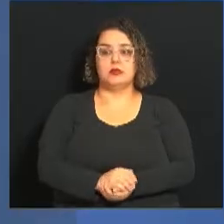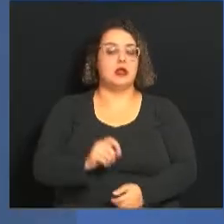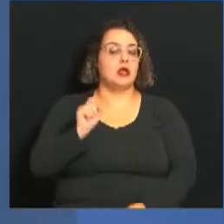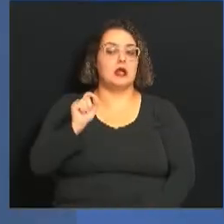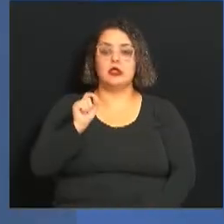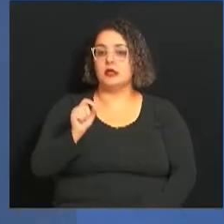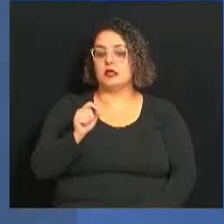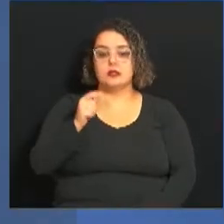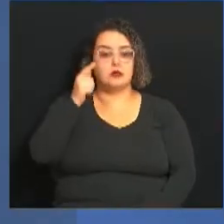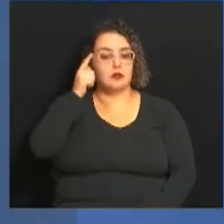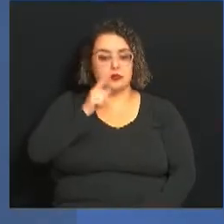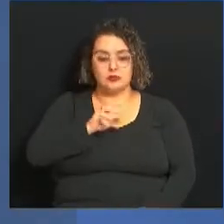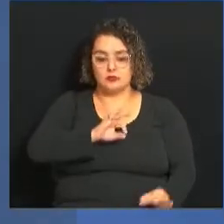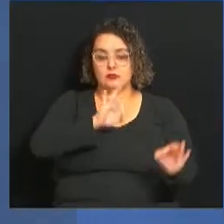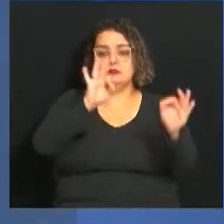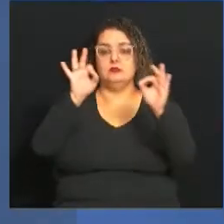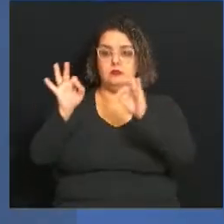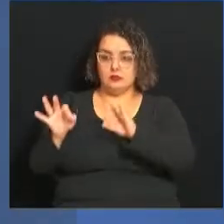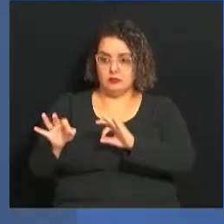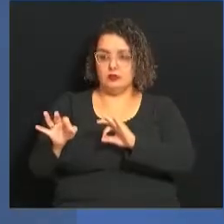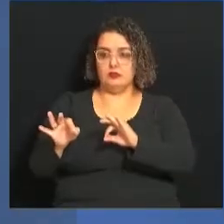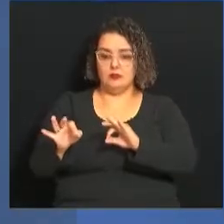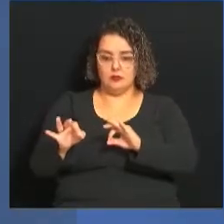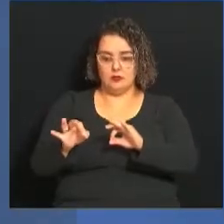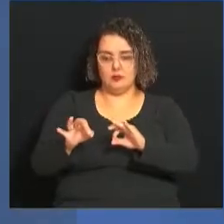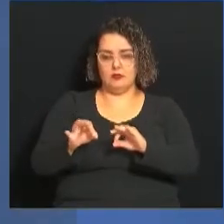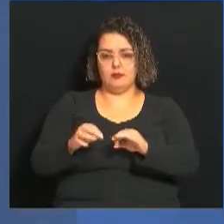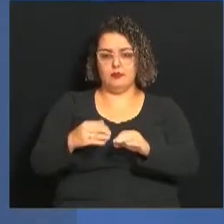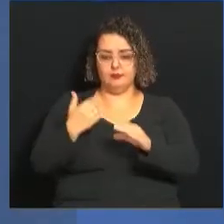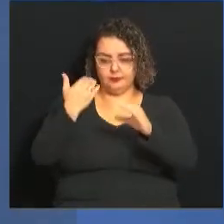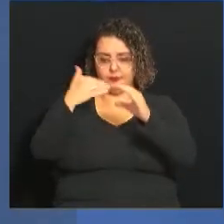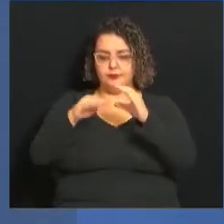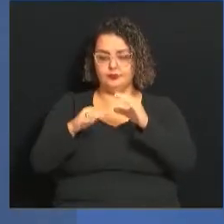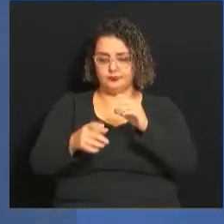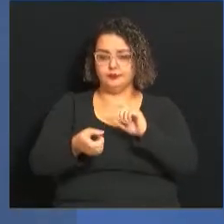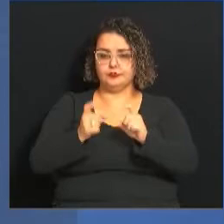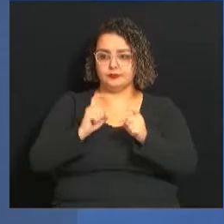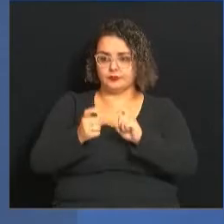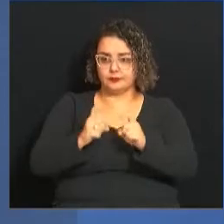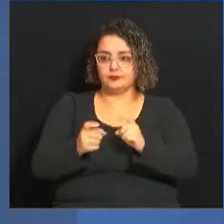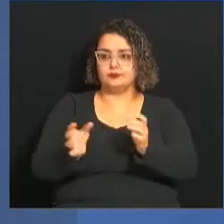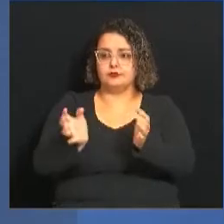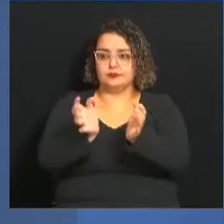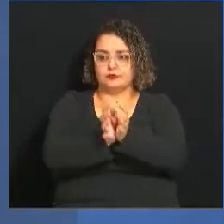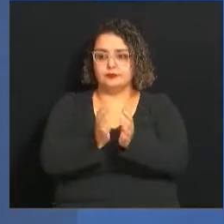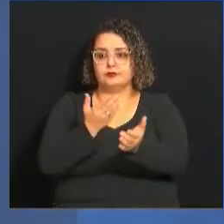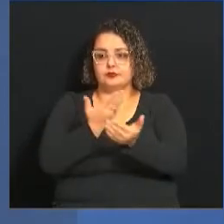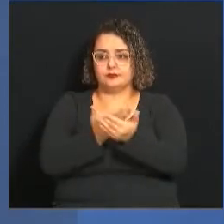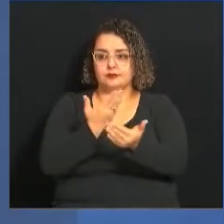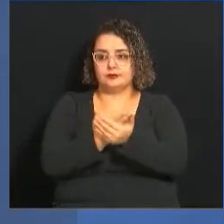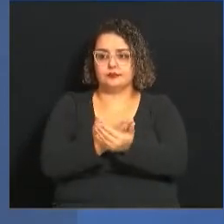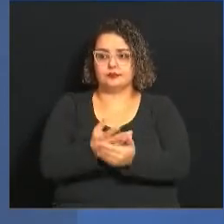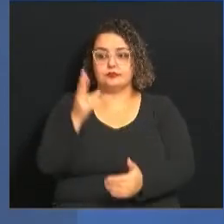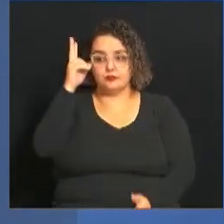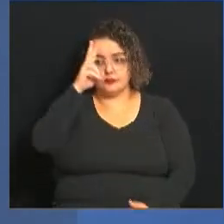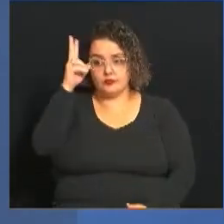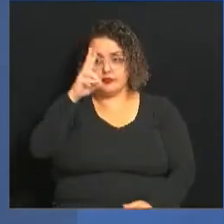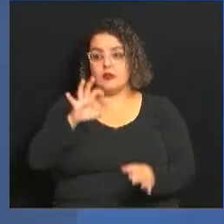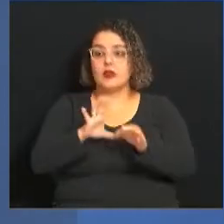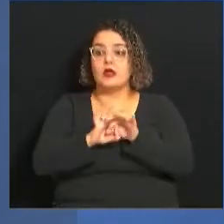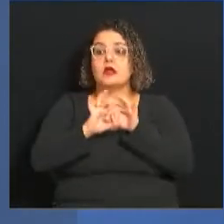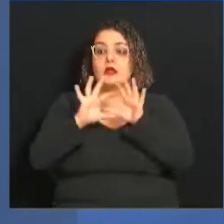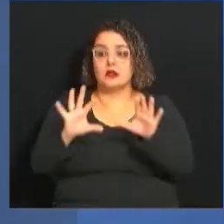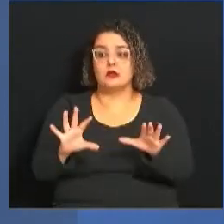acompanhar a realização, a transmissão dessas reuniões da Comissão de Estudos, a gente lembra que elas estão